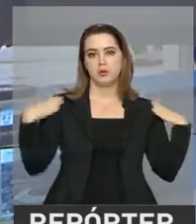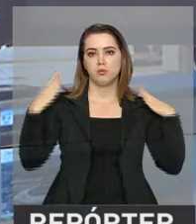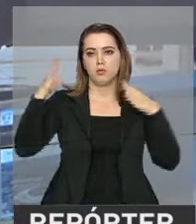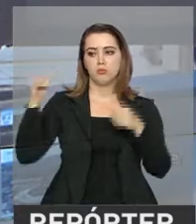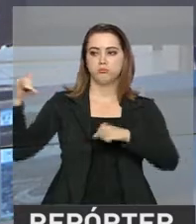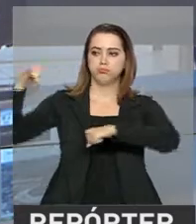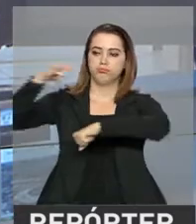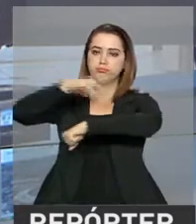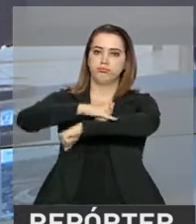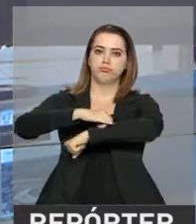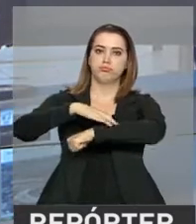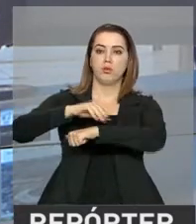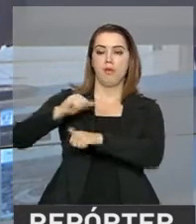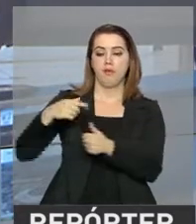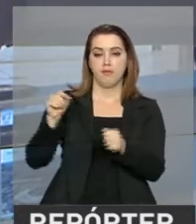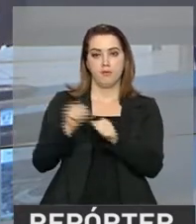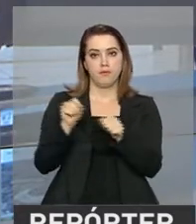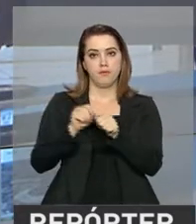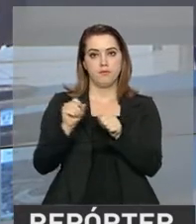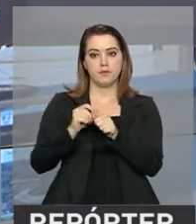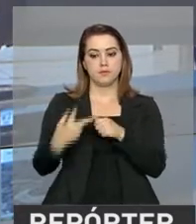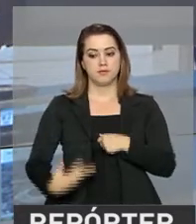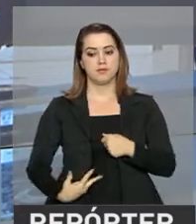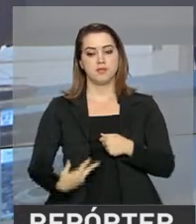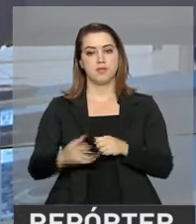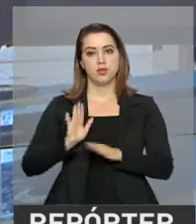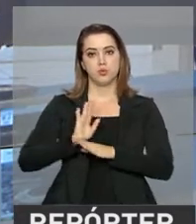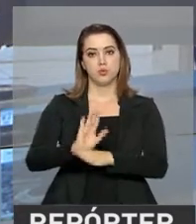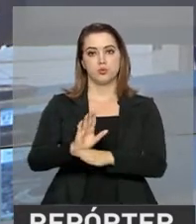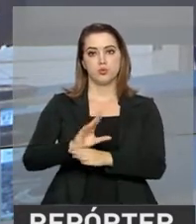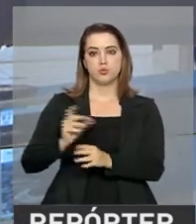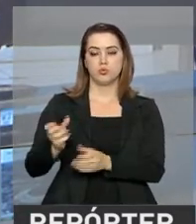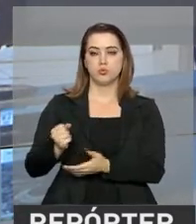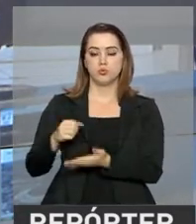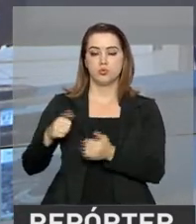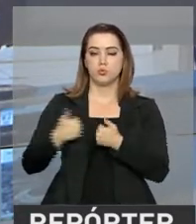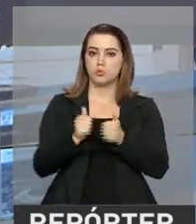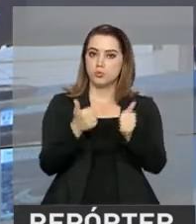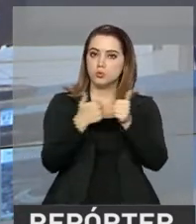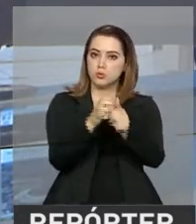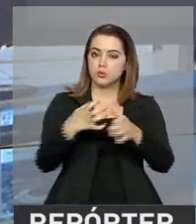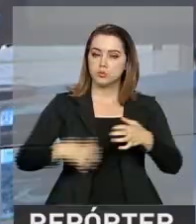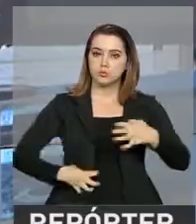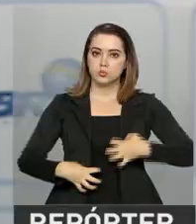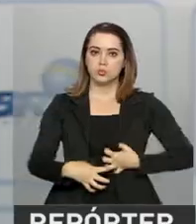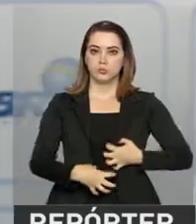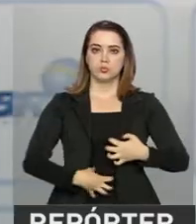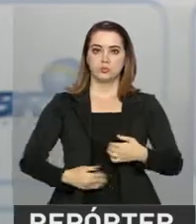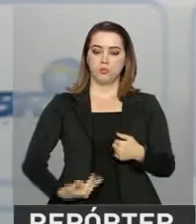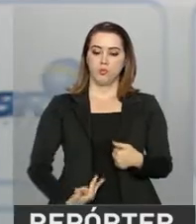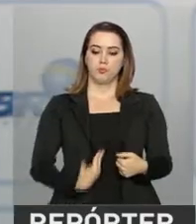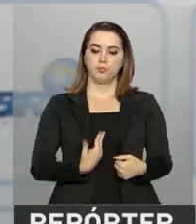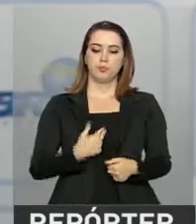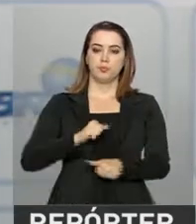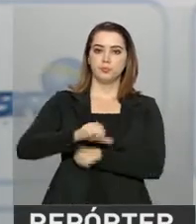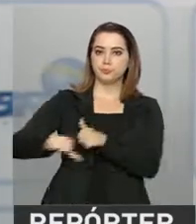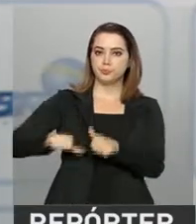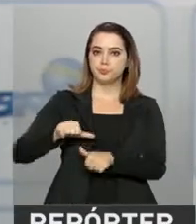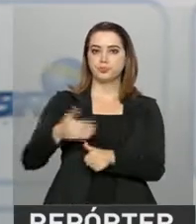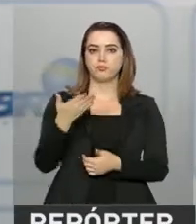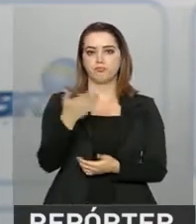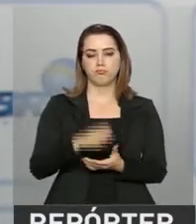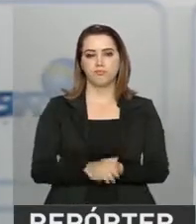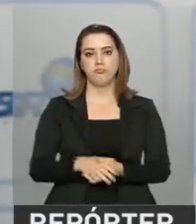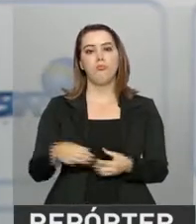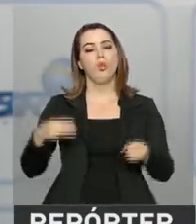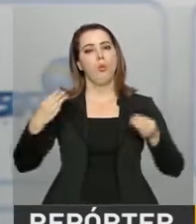fazer o transporte de órgãos doados para transplantes. Os detalhes com a repórter Beatriz Amiden. O ministro da